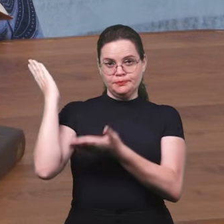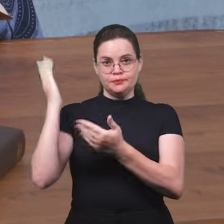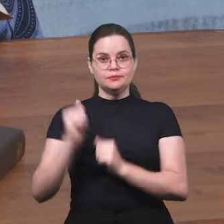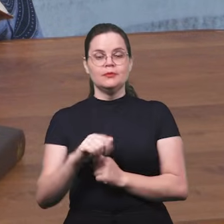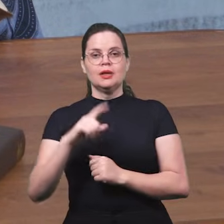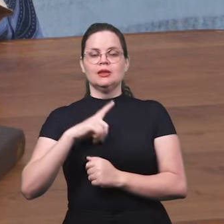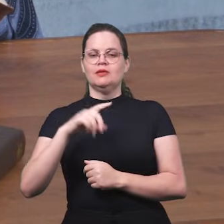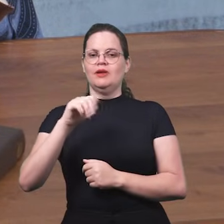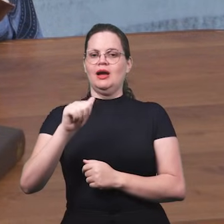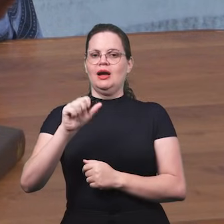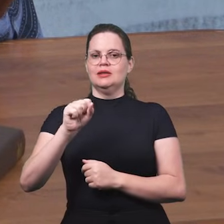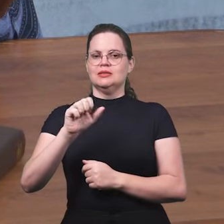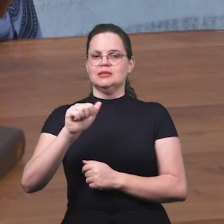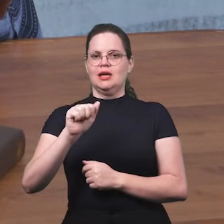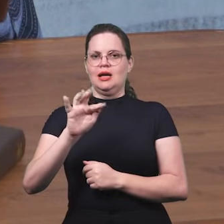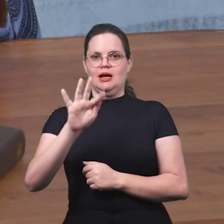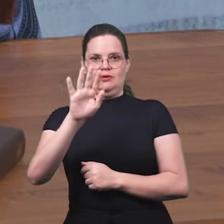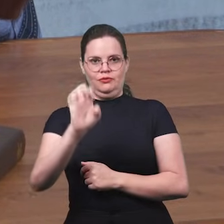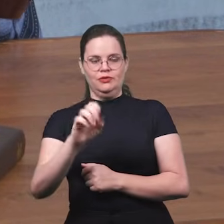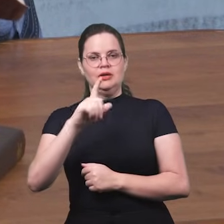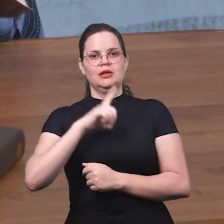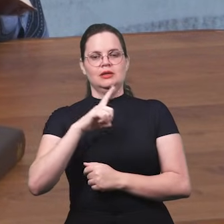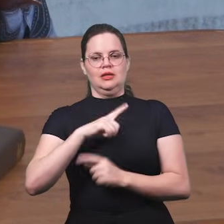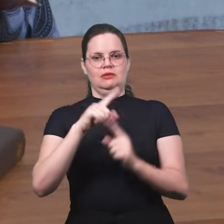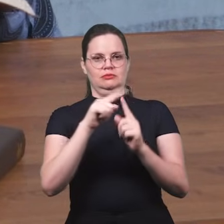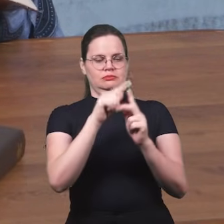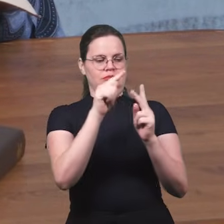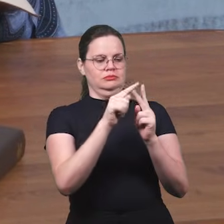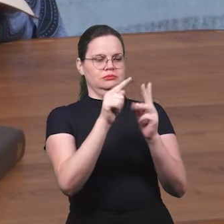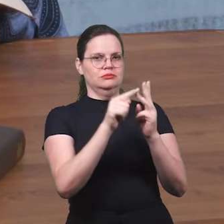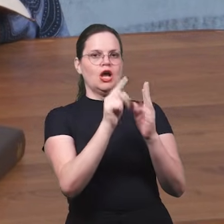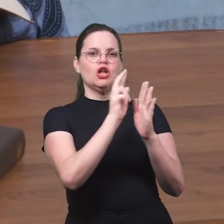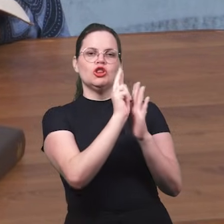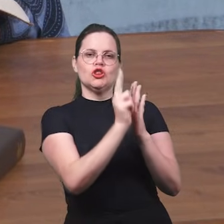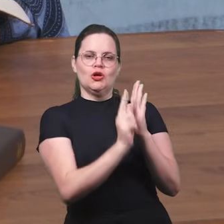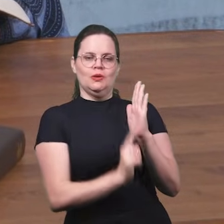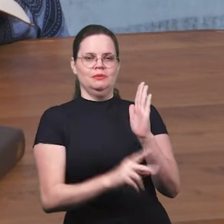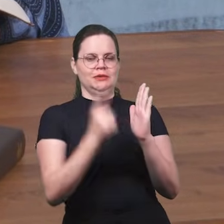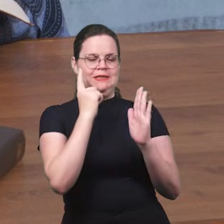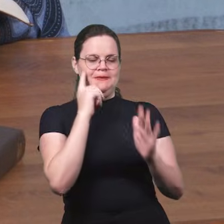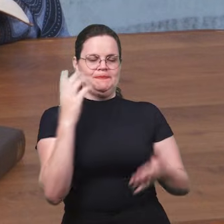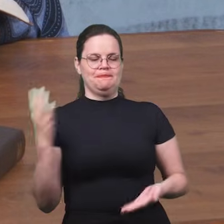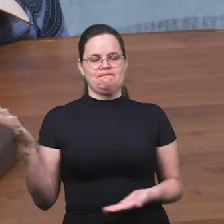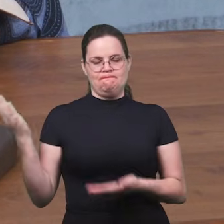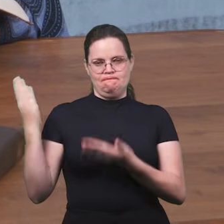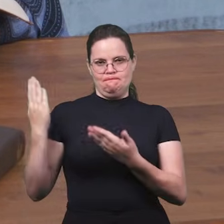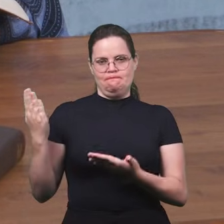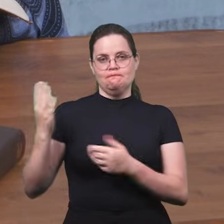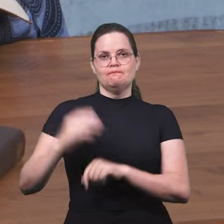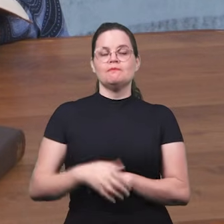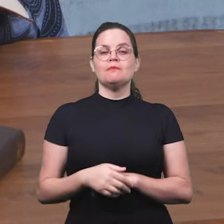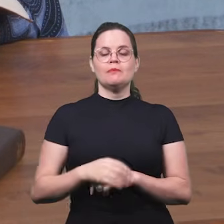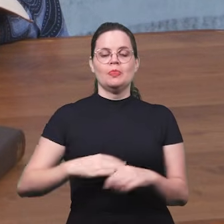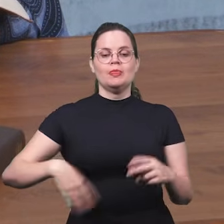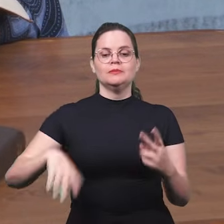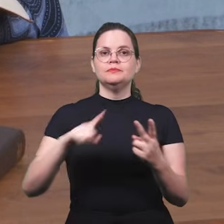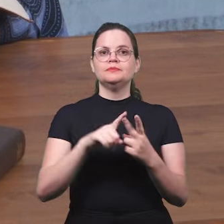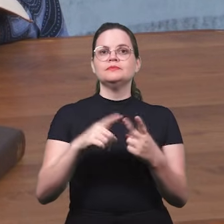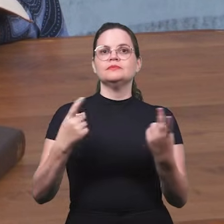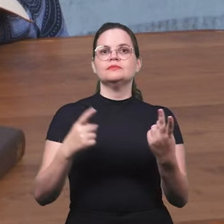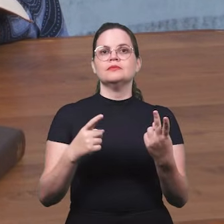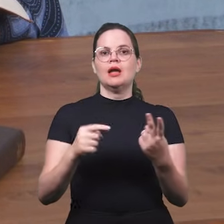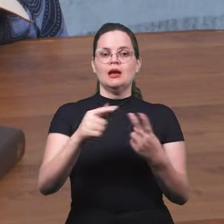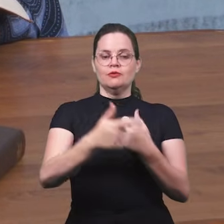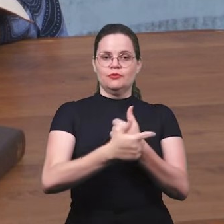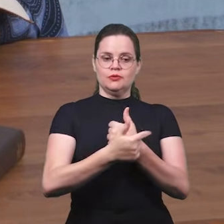Asaf foram Zacur e José e Netanias e Azarela, filhos de Asaf, a